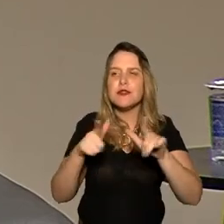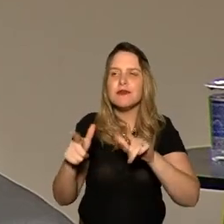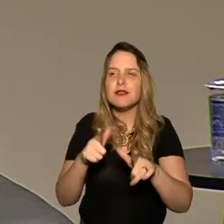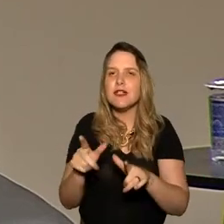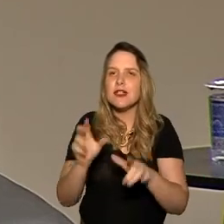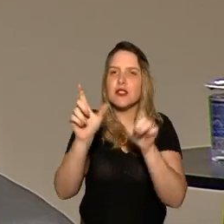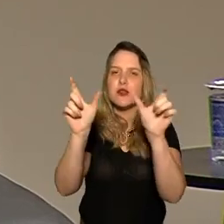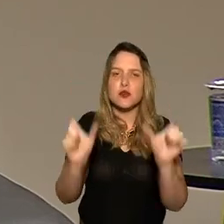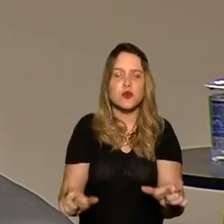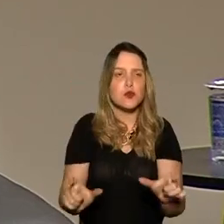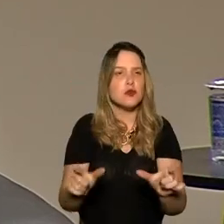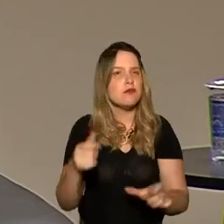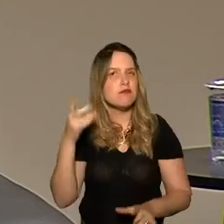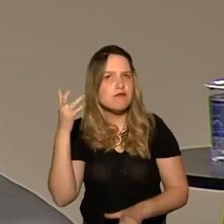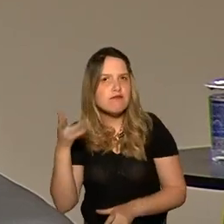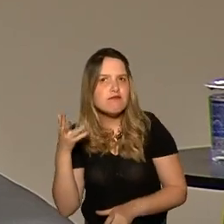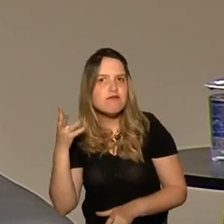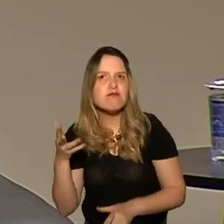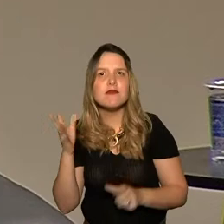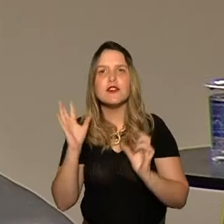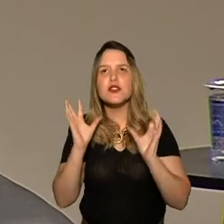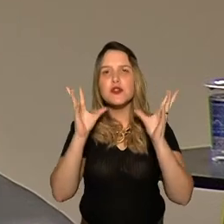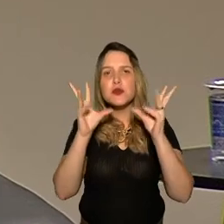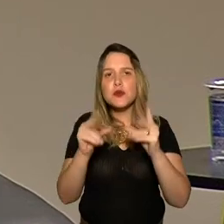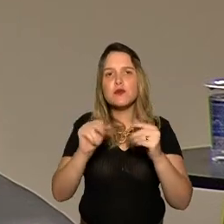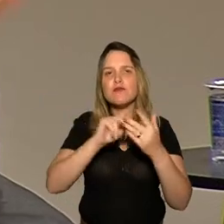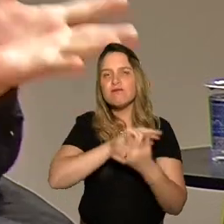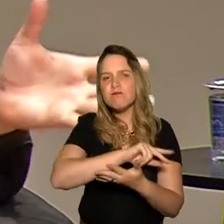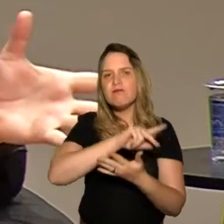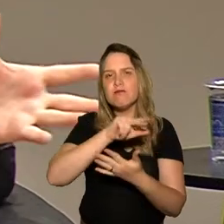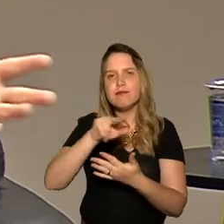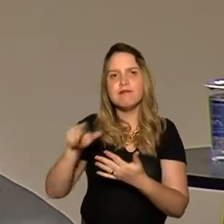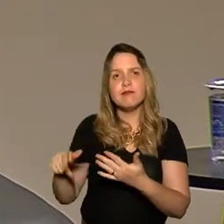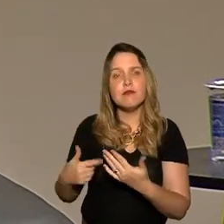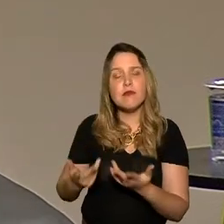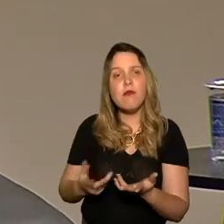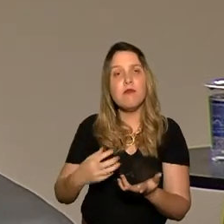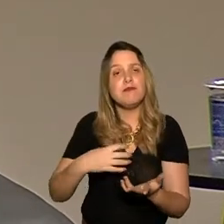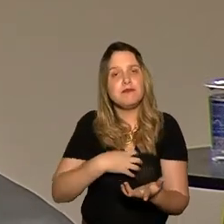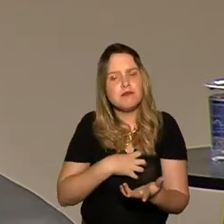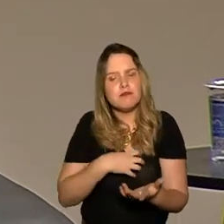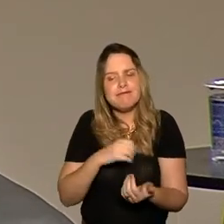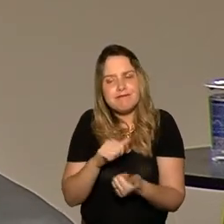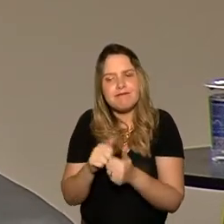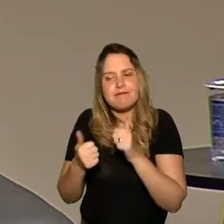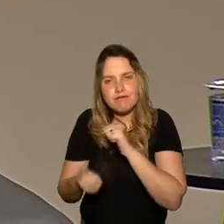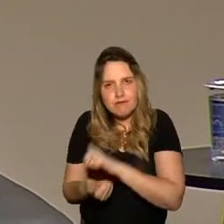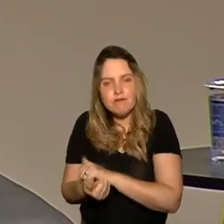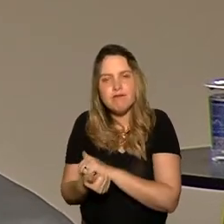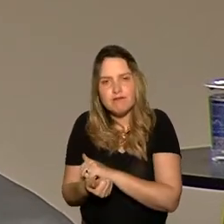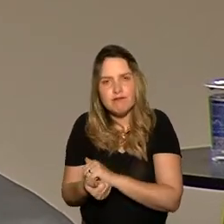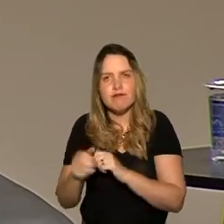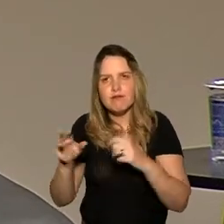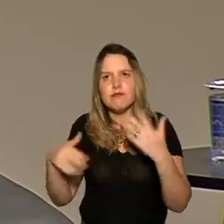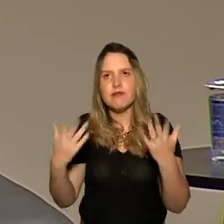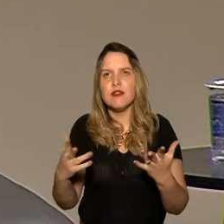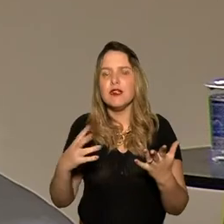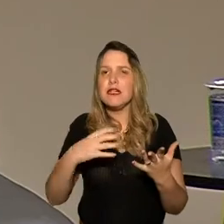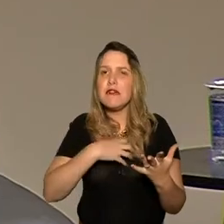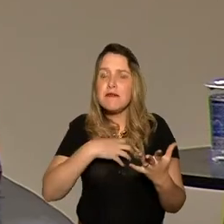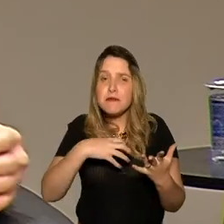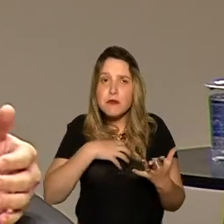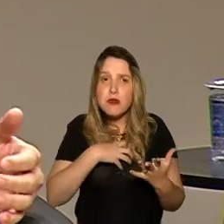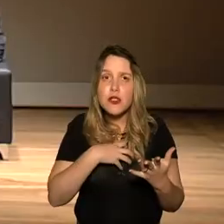transposição de discursos produzidos por outros agentes de maneira unidirecional né então assim estar a